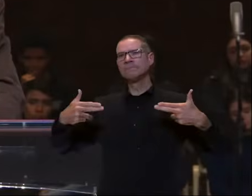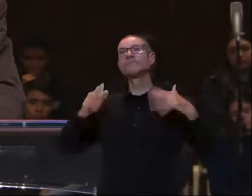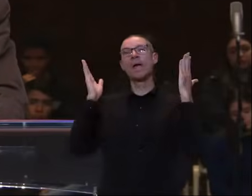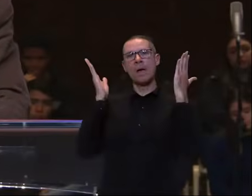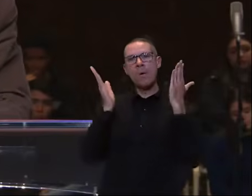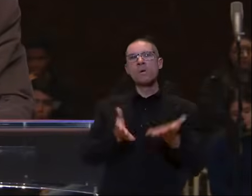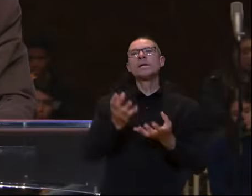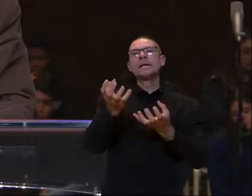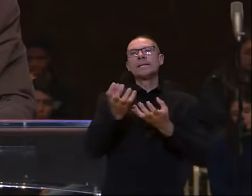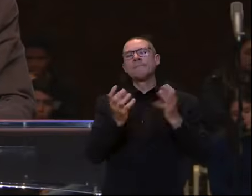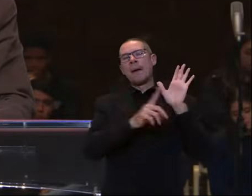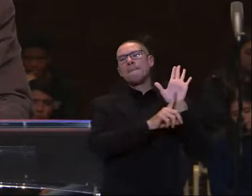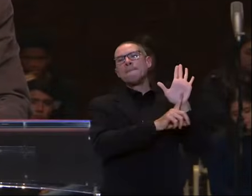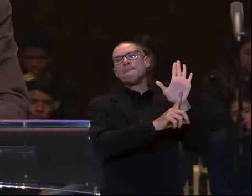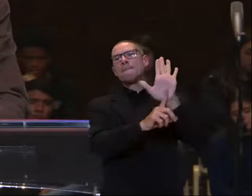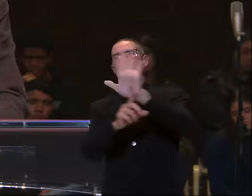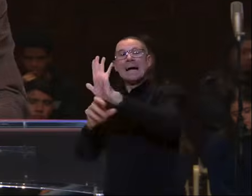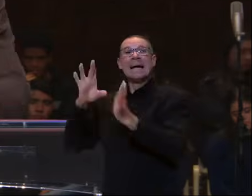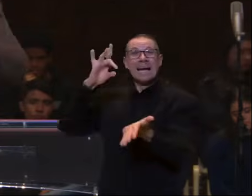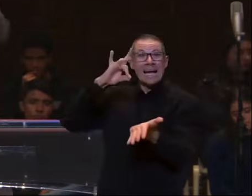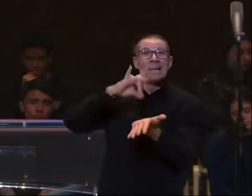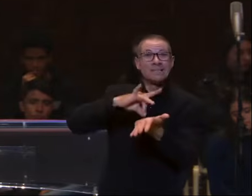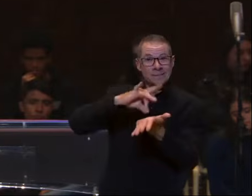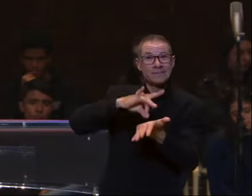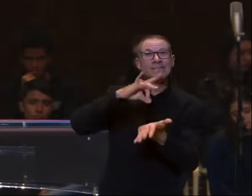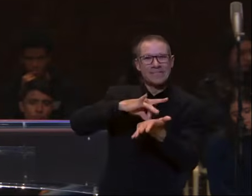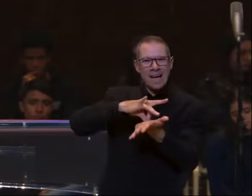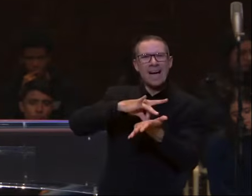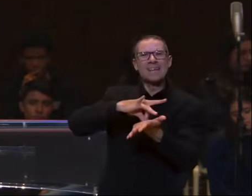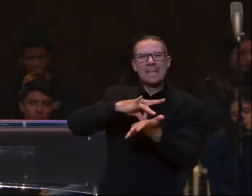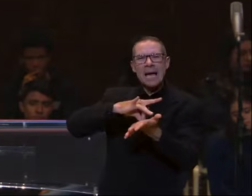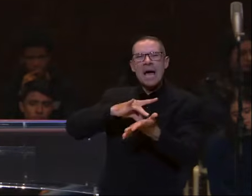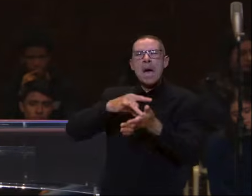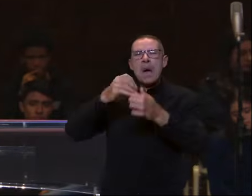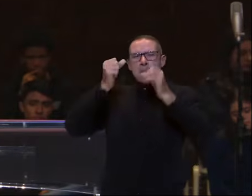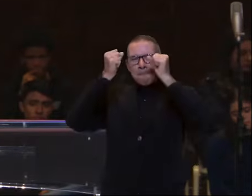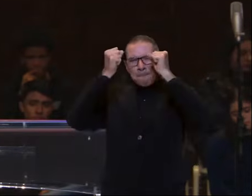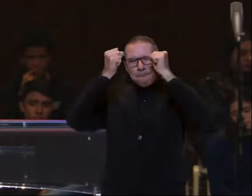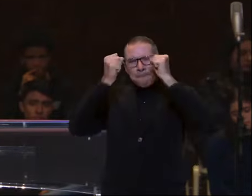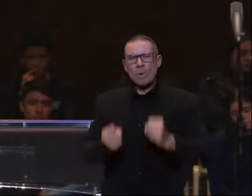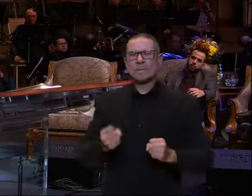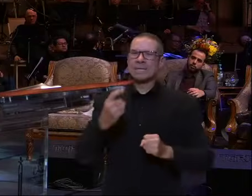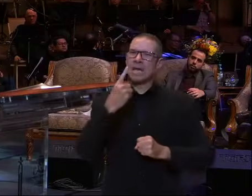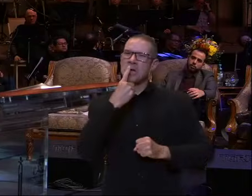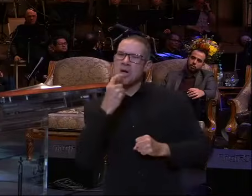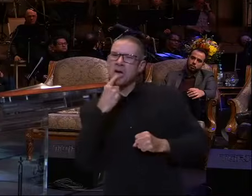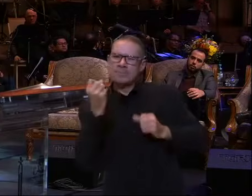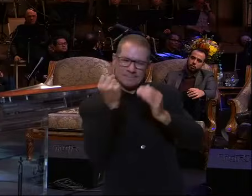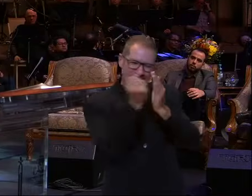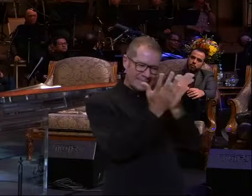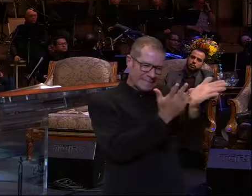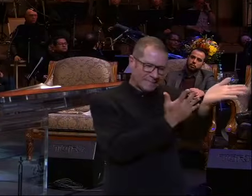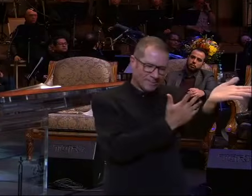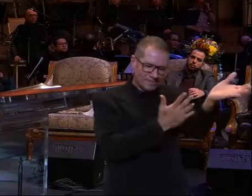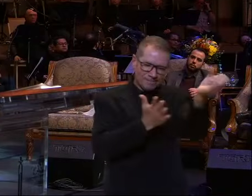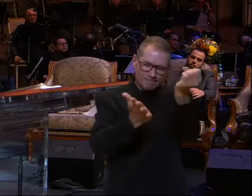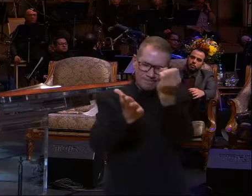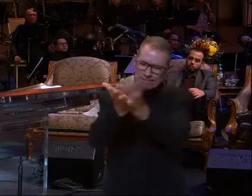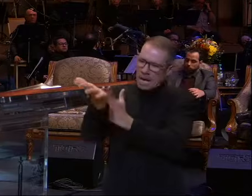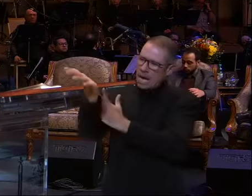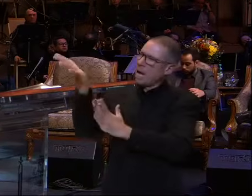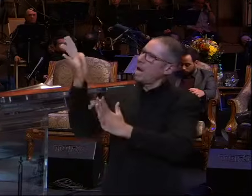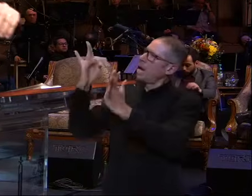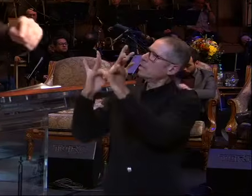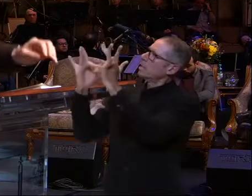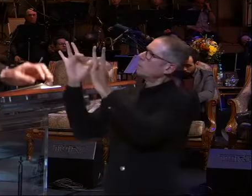Hoje eu queria te apresentar a realidade que há poder no sangue de Jesus